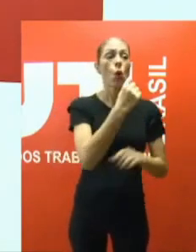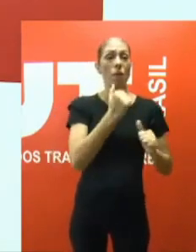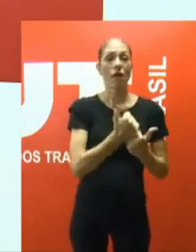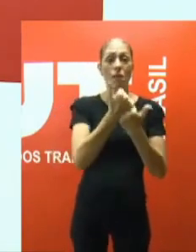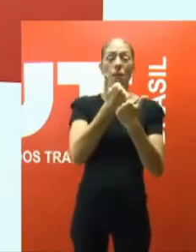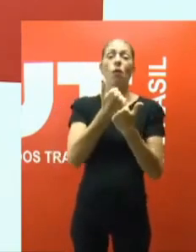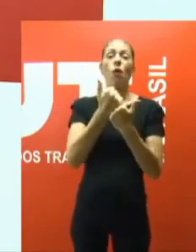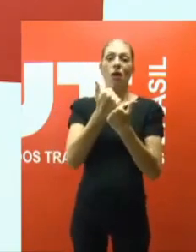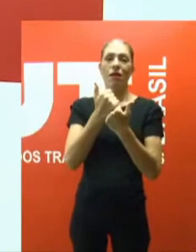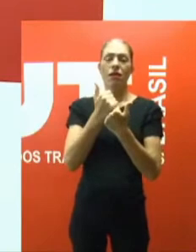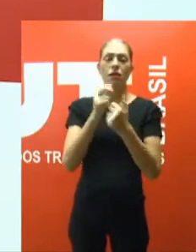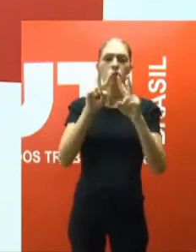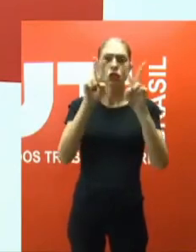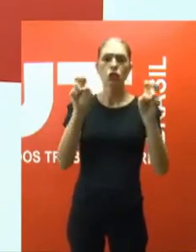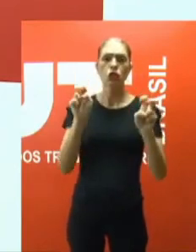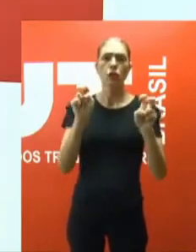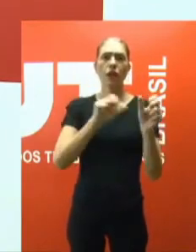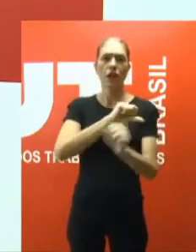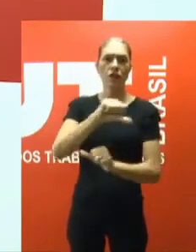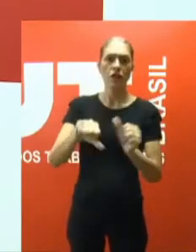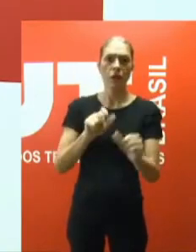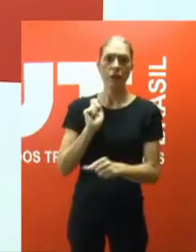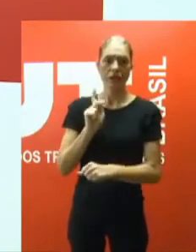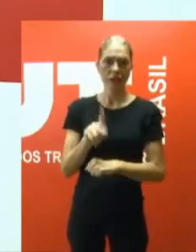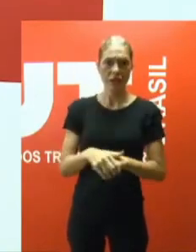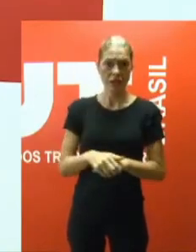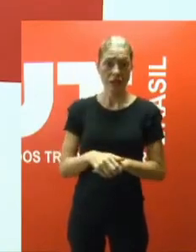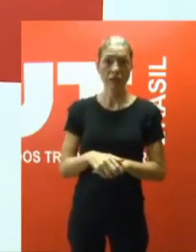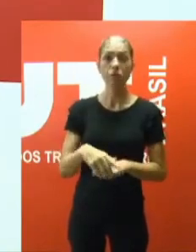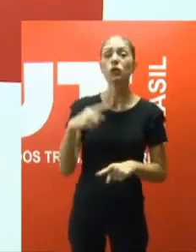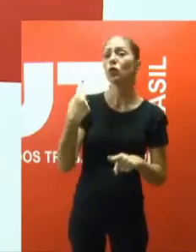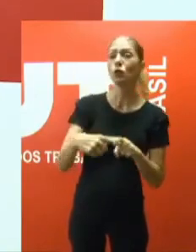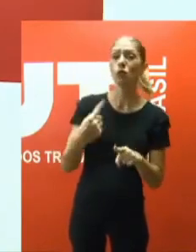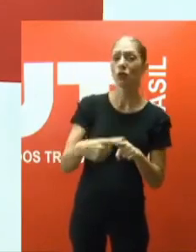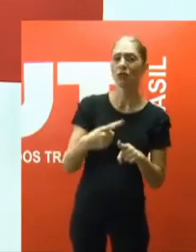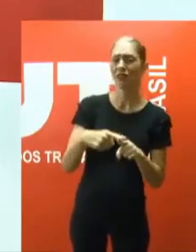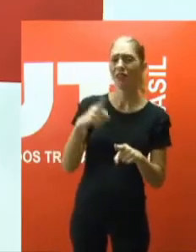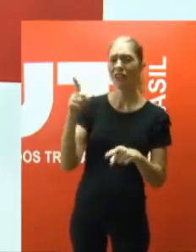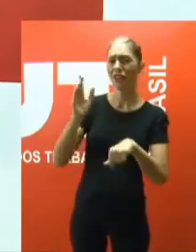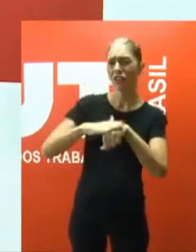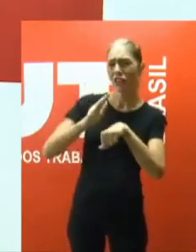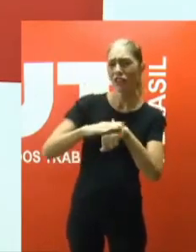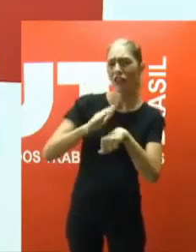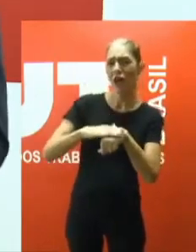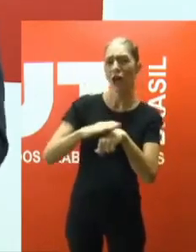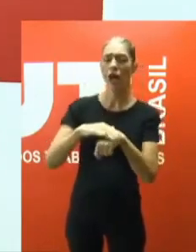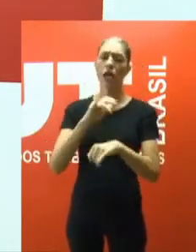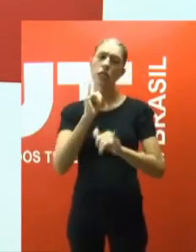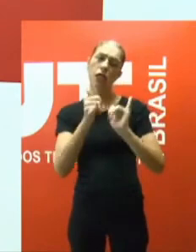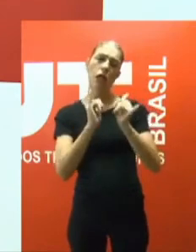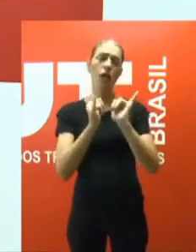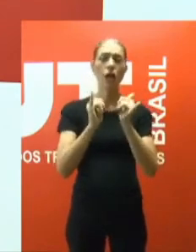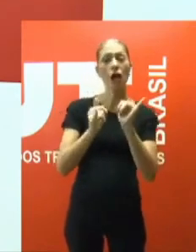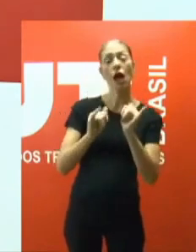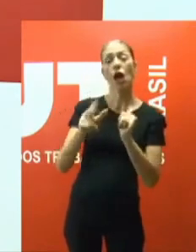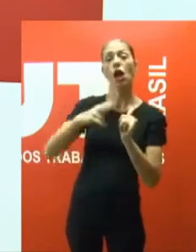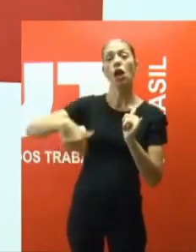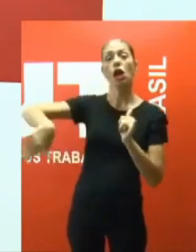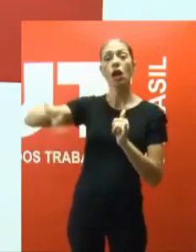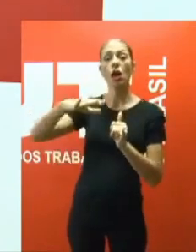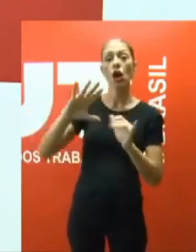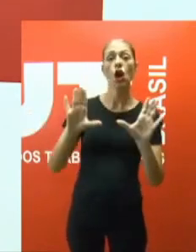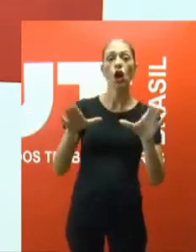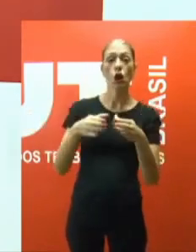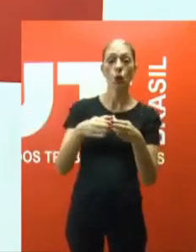posição. Por quê? Porque eles constroem uma narrativa e essa narrativa vai ganhando a consciência das